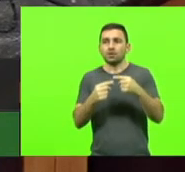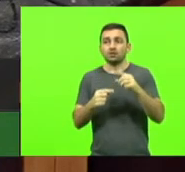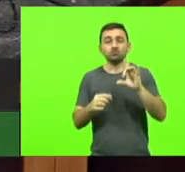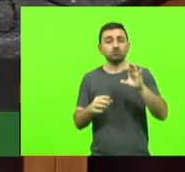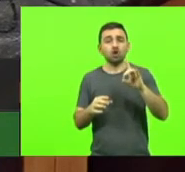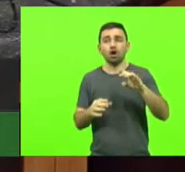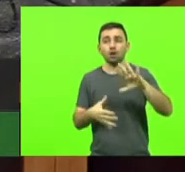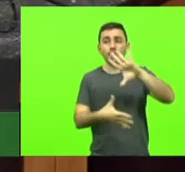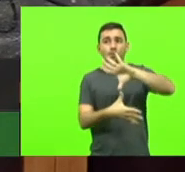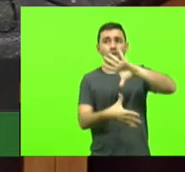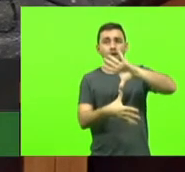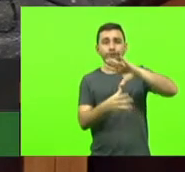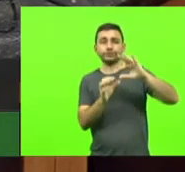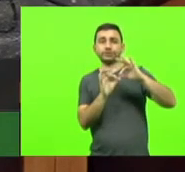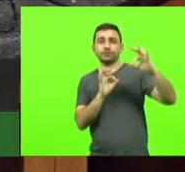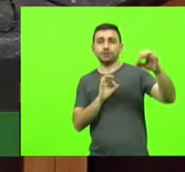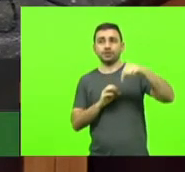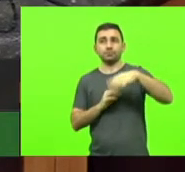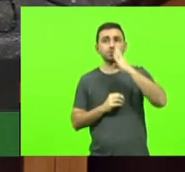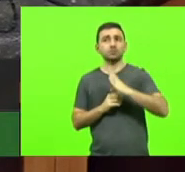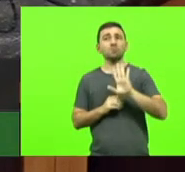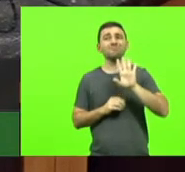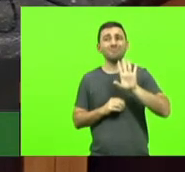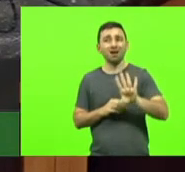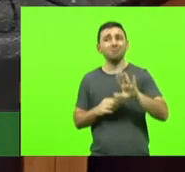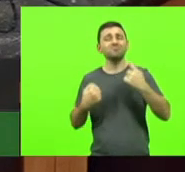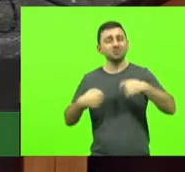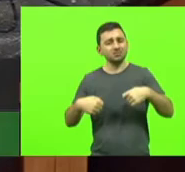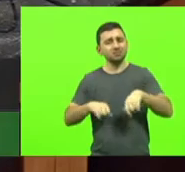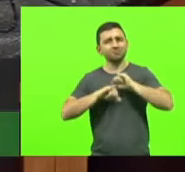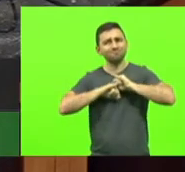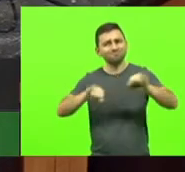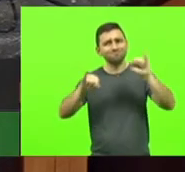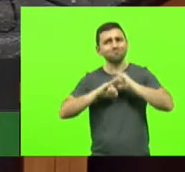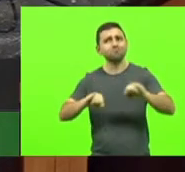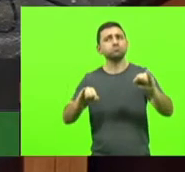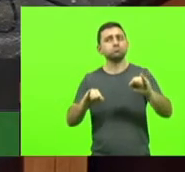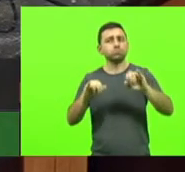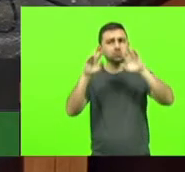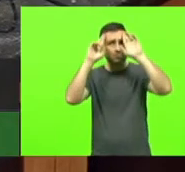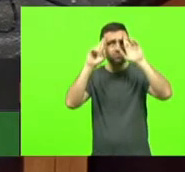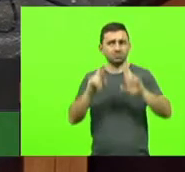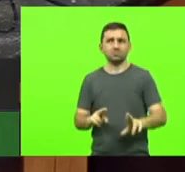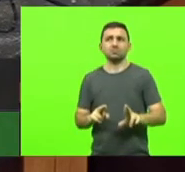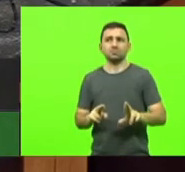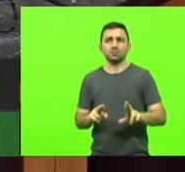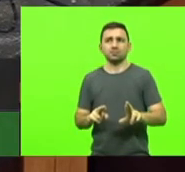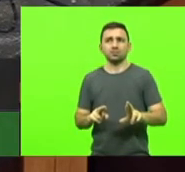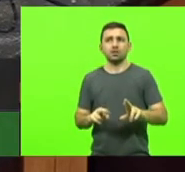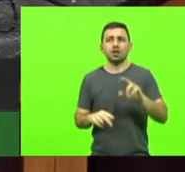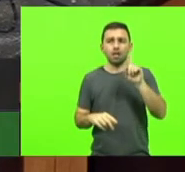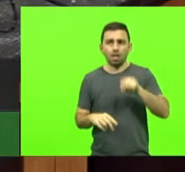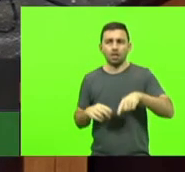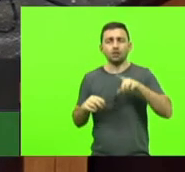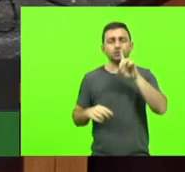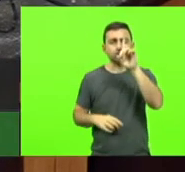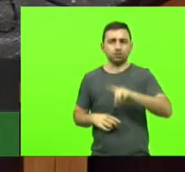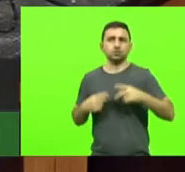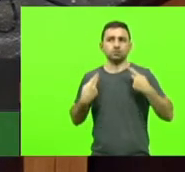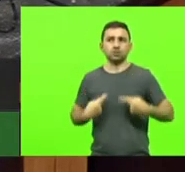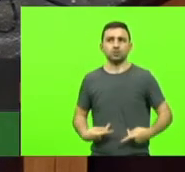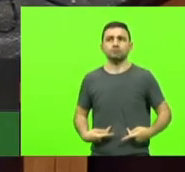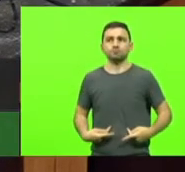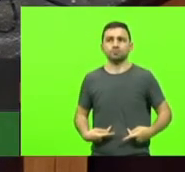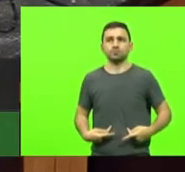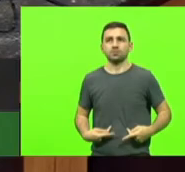É. Mas uma bandeira que deve ser levantada e tratada com o respeito que merece, a bandeira dos direitos humanos. E antes